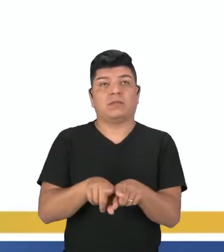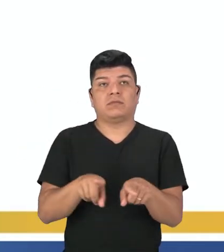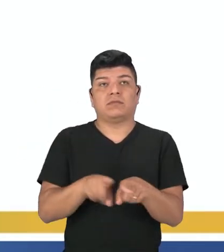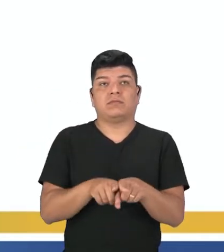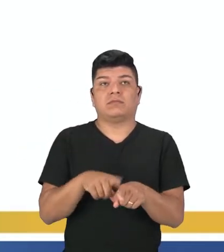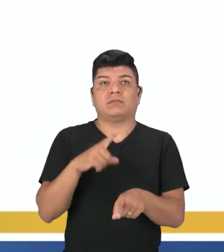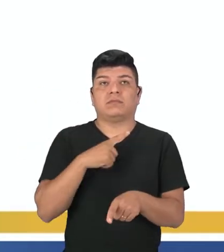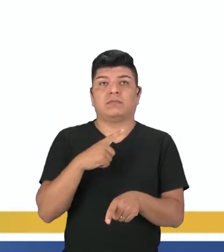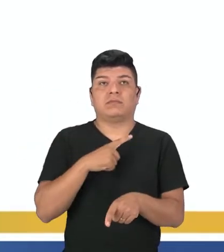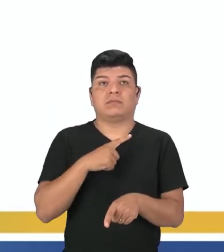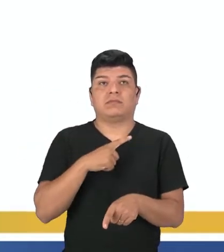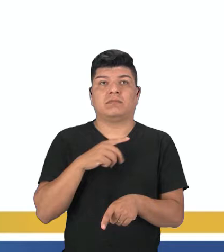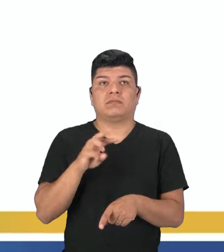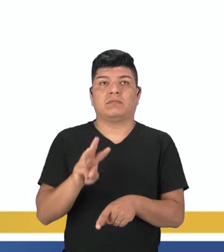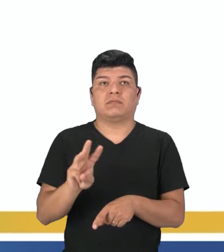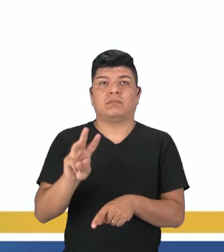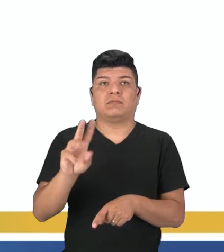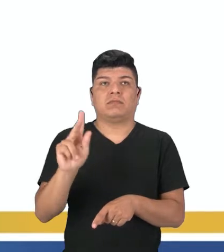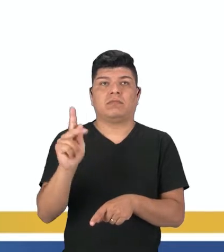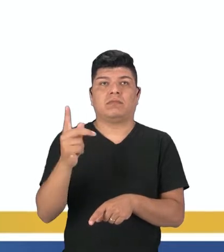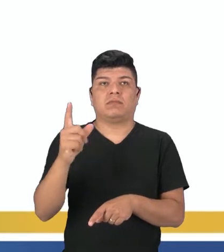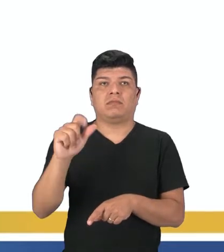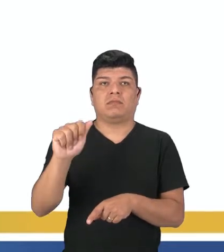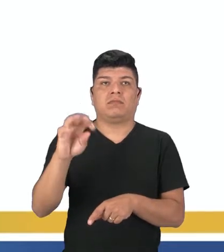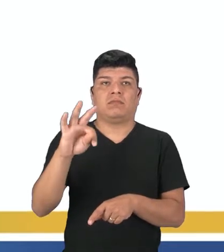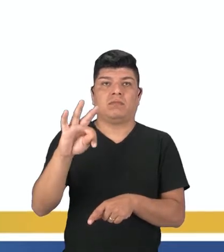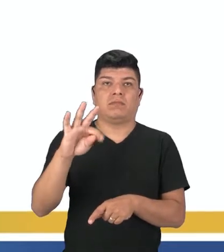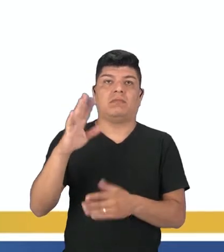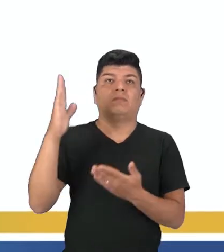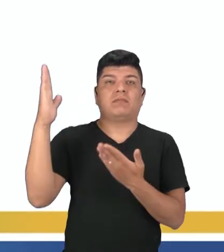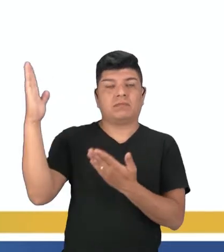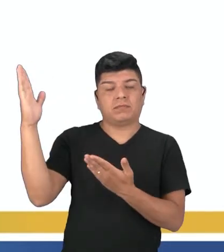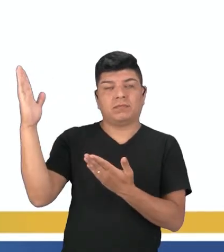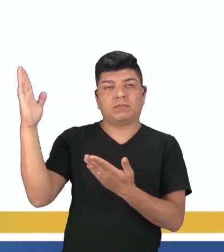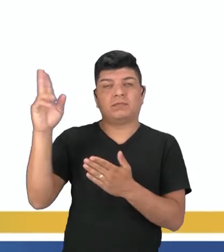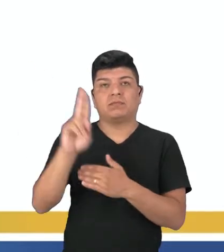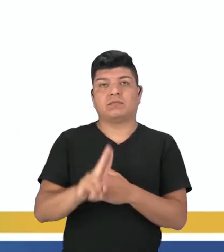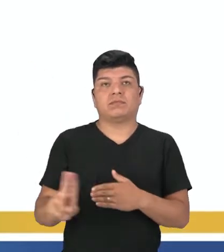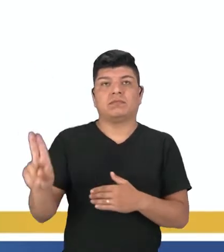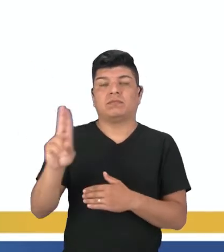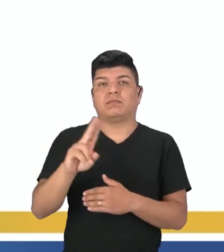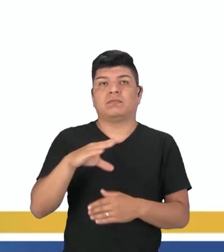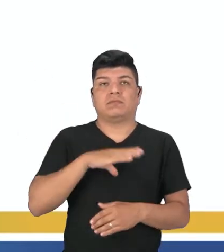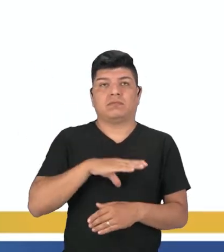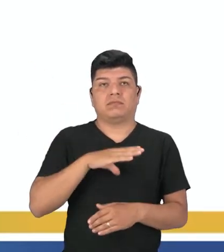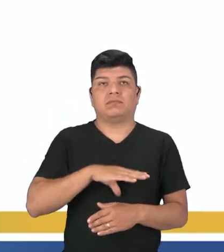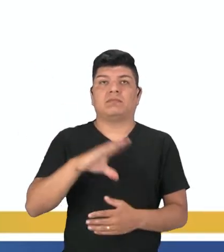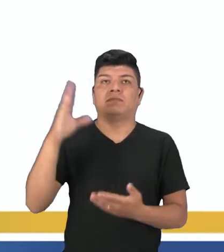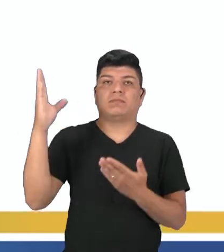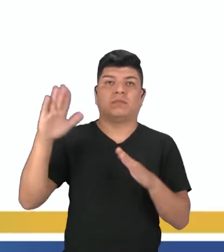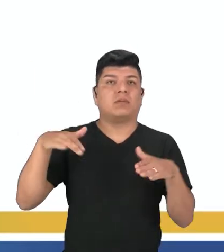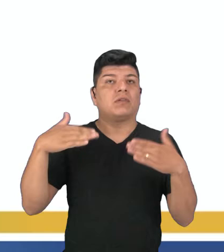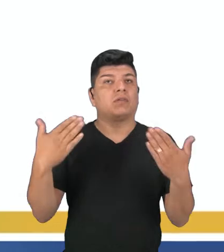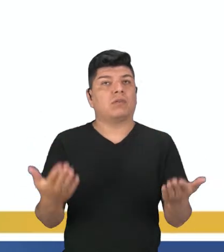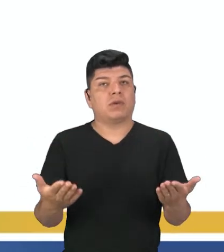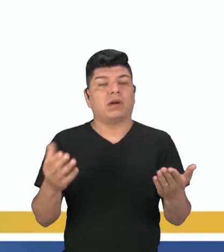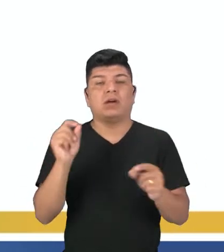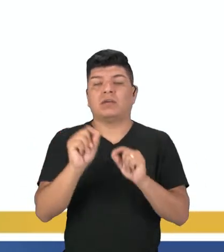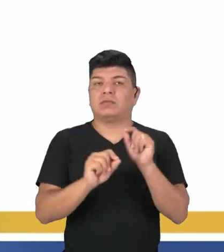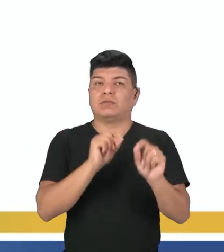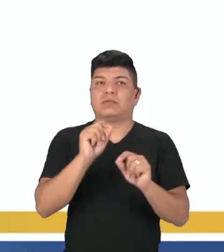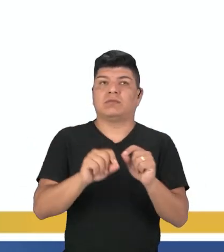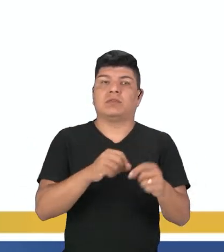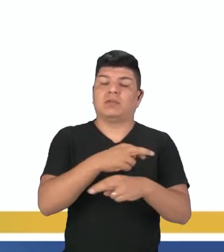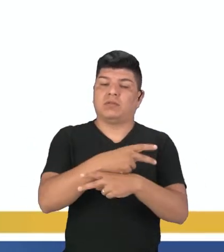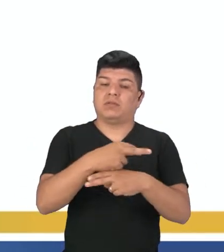o what, que nós já falamos, significa qual, quais ou o que. Ele é usado para o singular ou para o plural, para falar sobre coisas